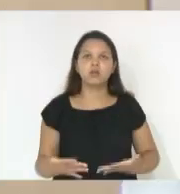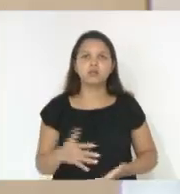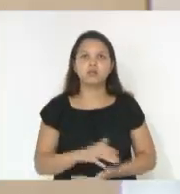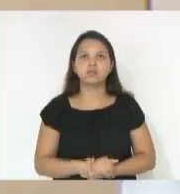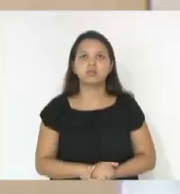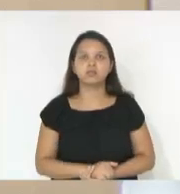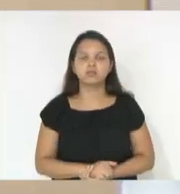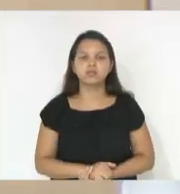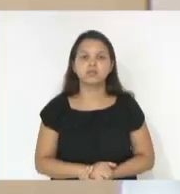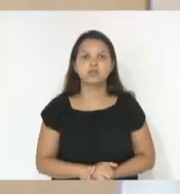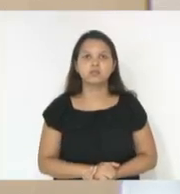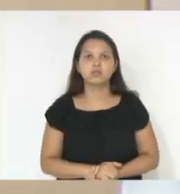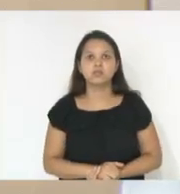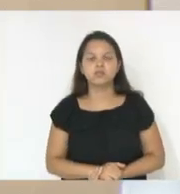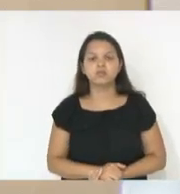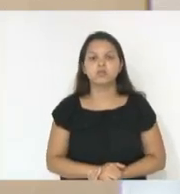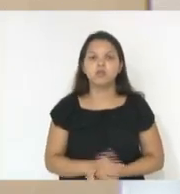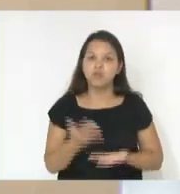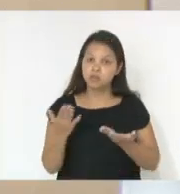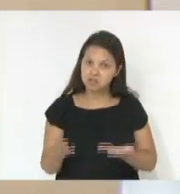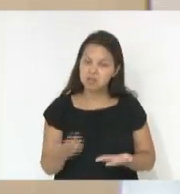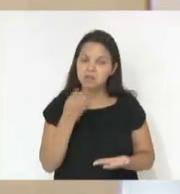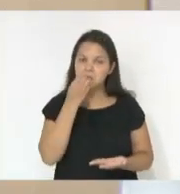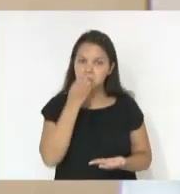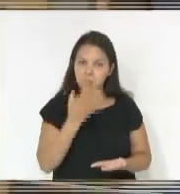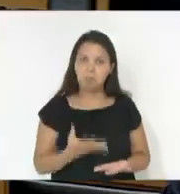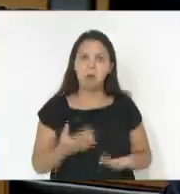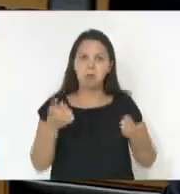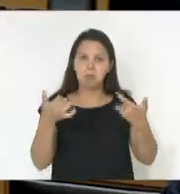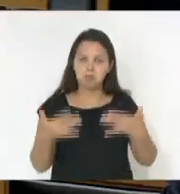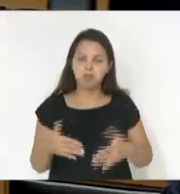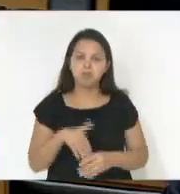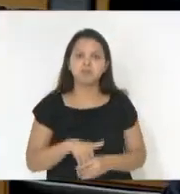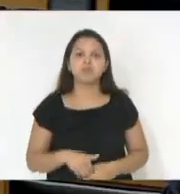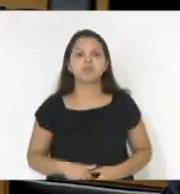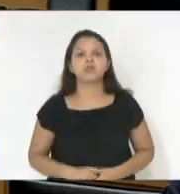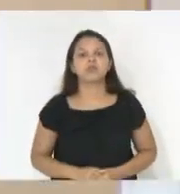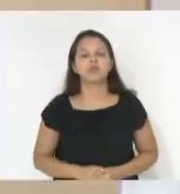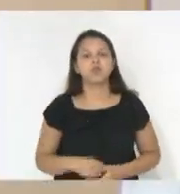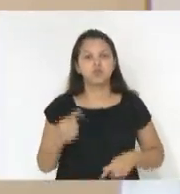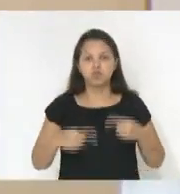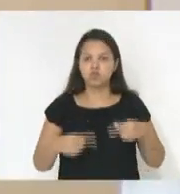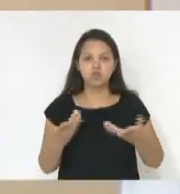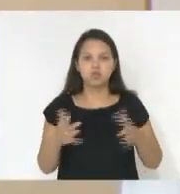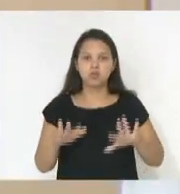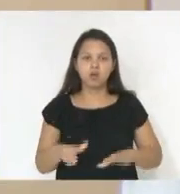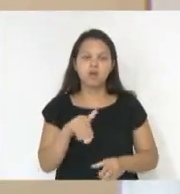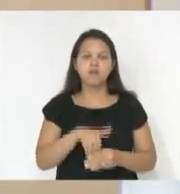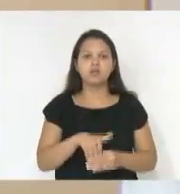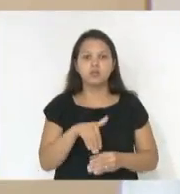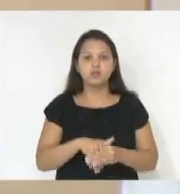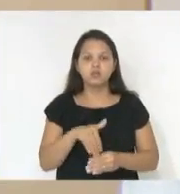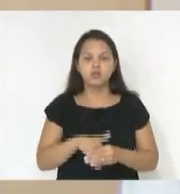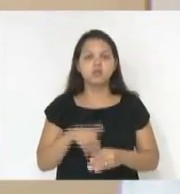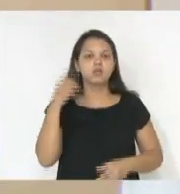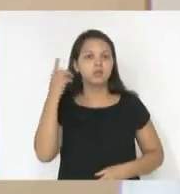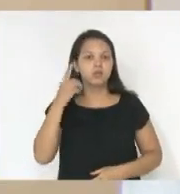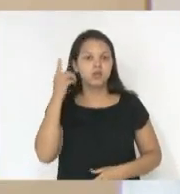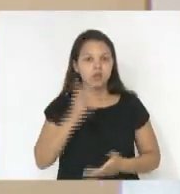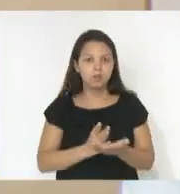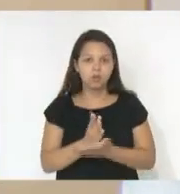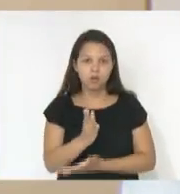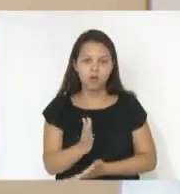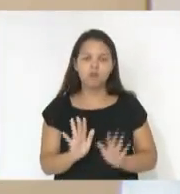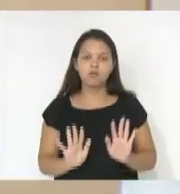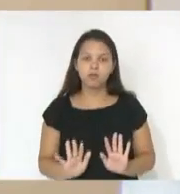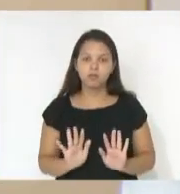Vossa Excelência é um maestro no encaminhamento de votos. Obrigado. Não havendo mais quem queira discutir em votação, deputados que aprovam permaneçam como se